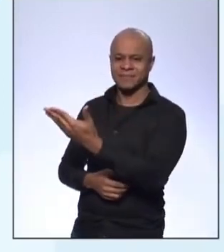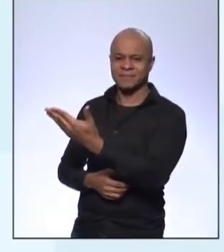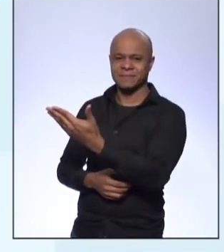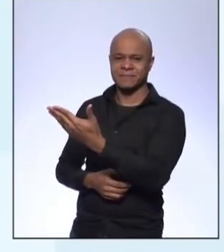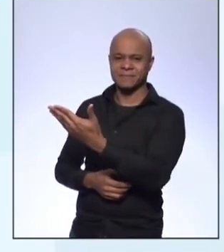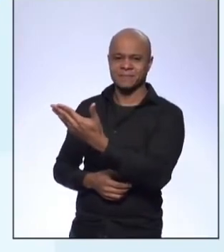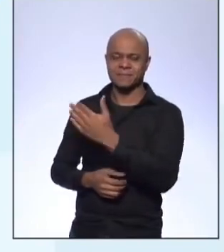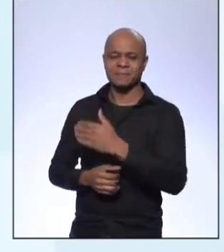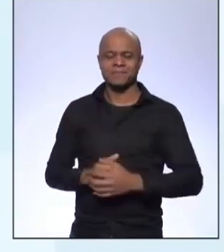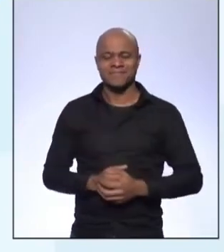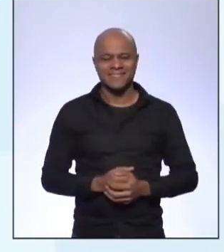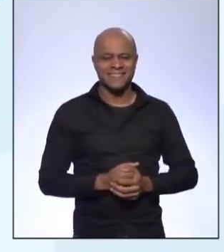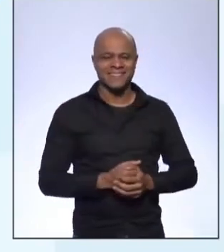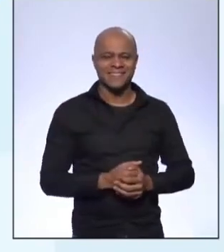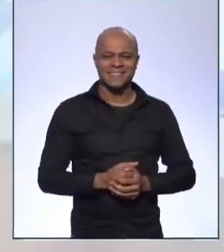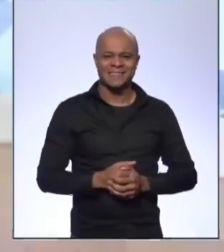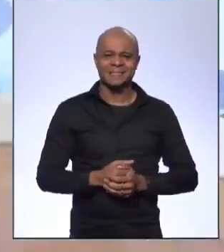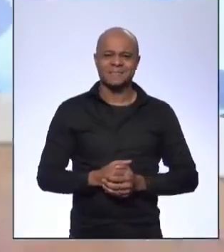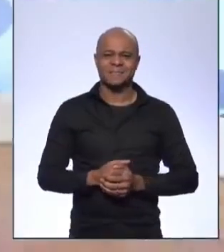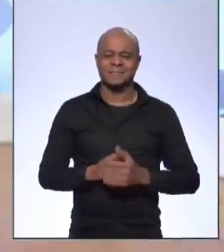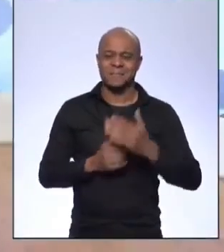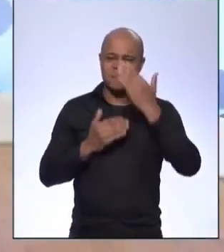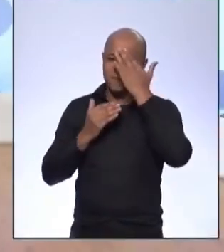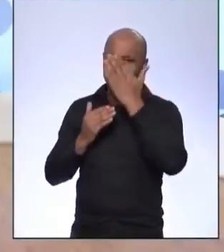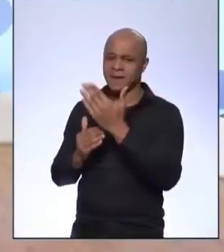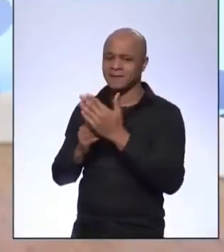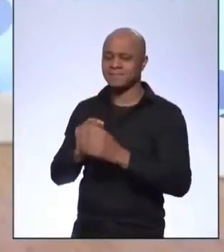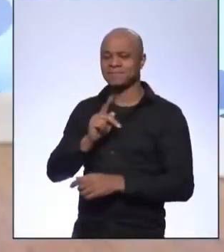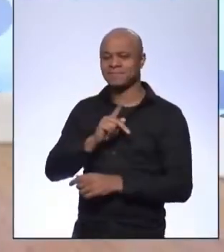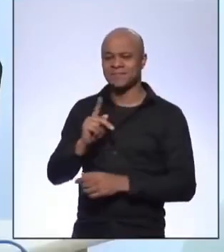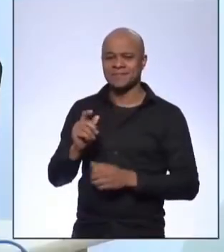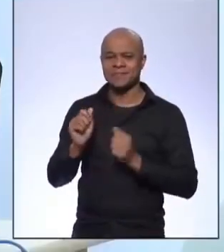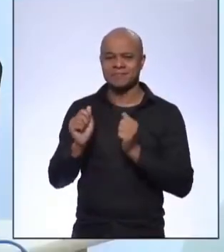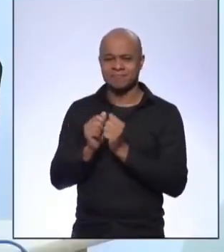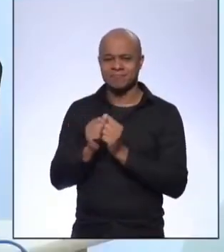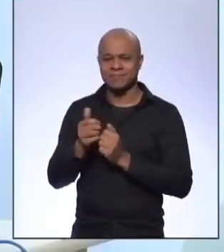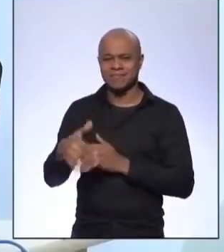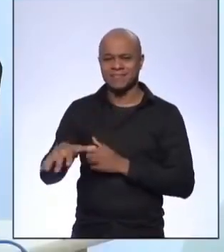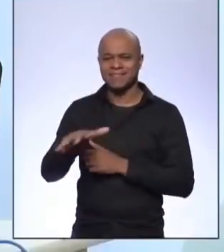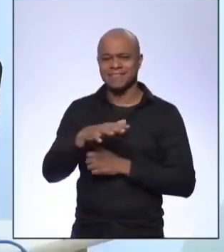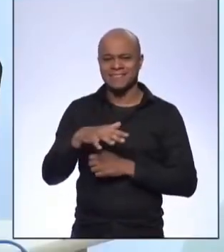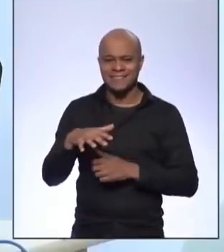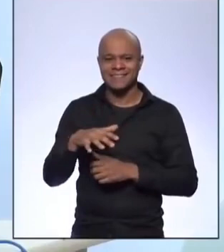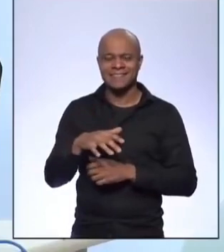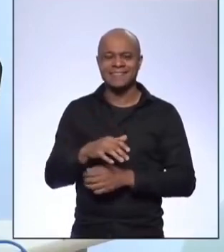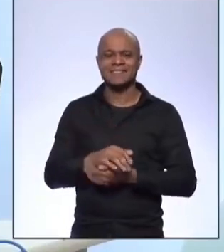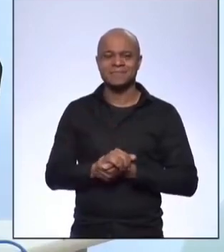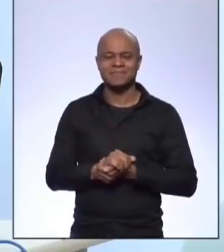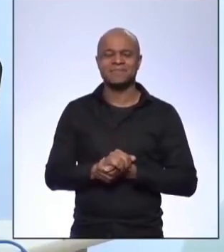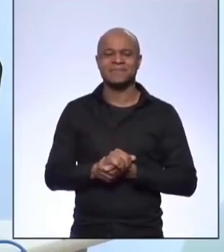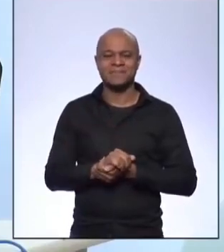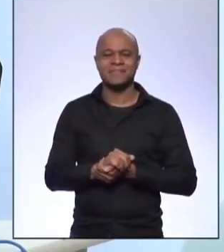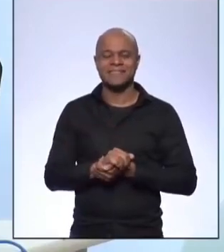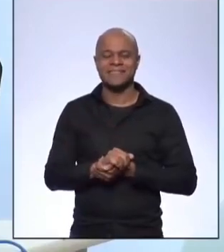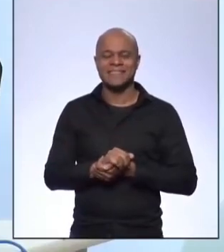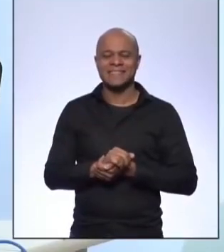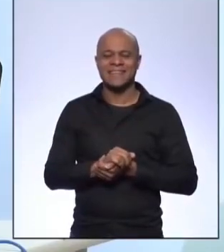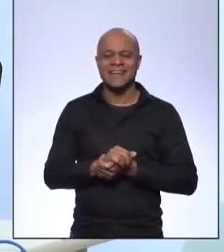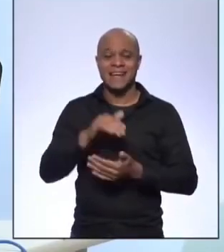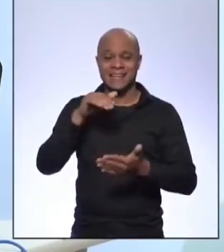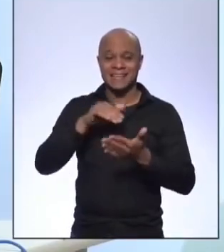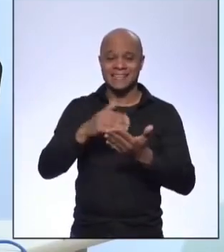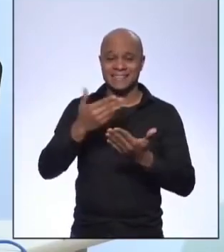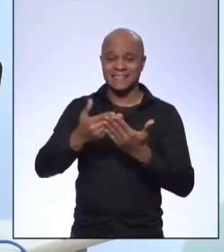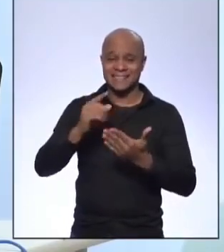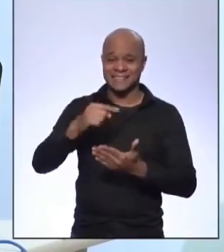EuNoCMSP. Agradeço demais, professor Carlos, ter essa oportunidade de estar aqui com os anos finais do ensino fundamental. Até a